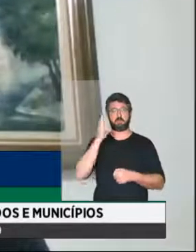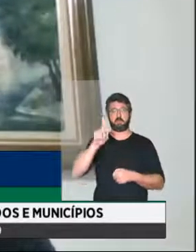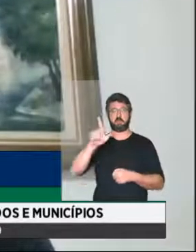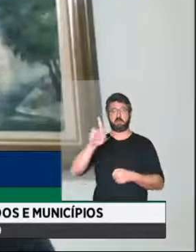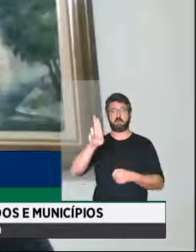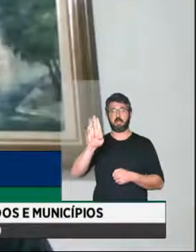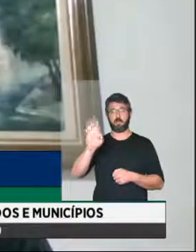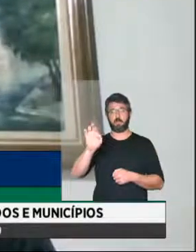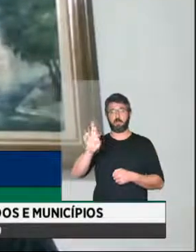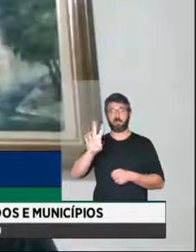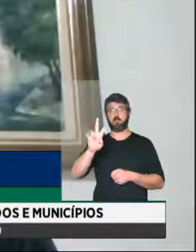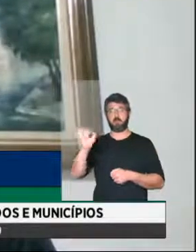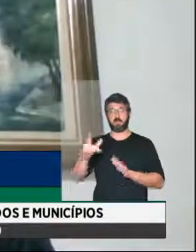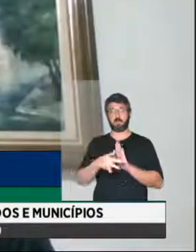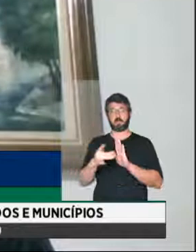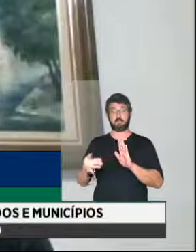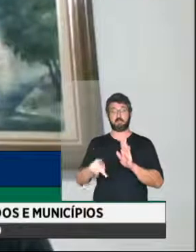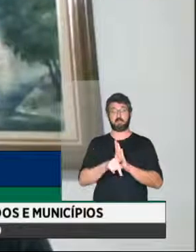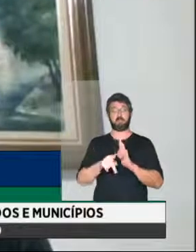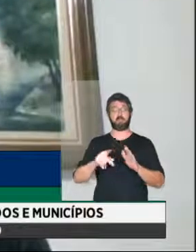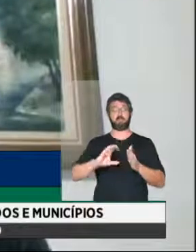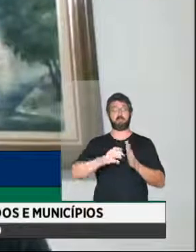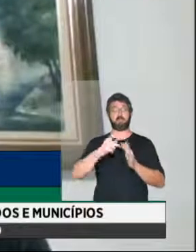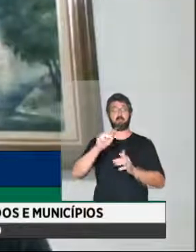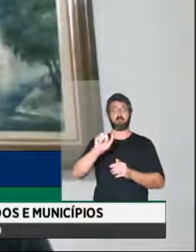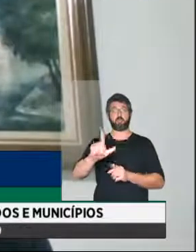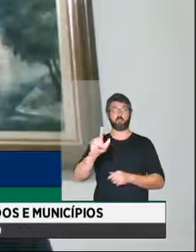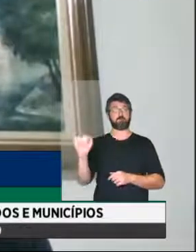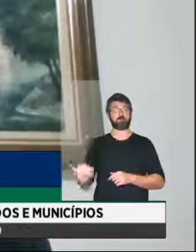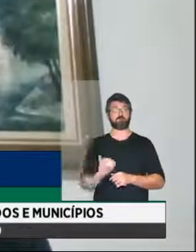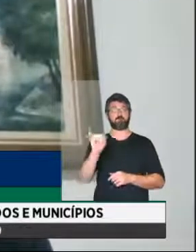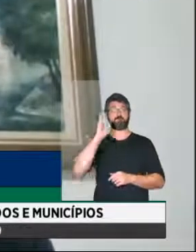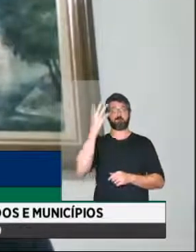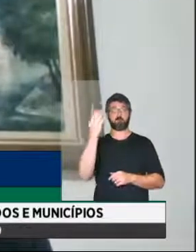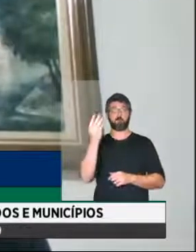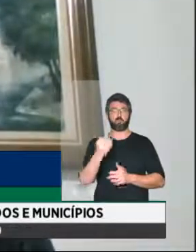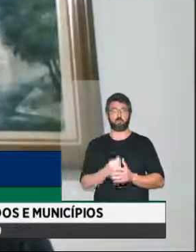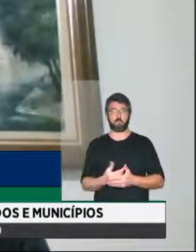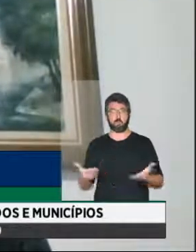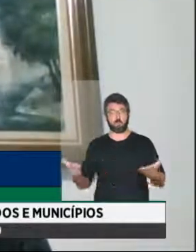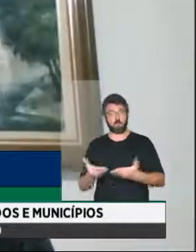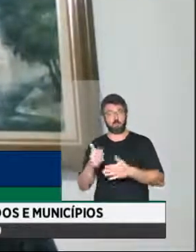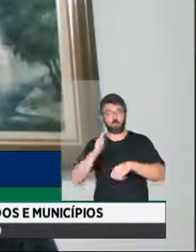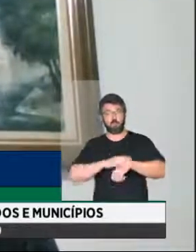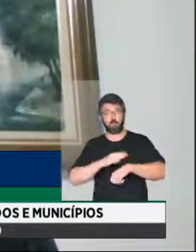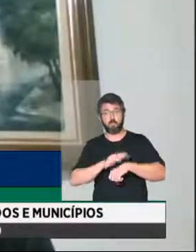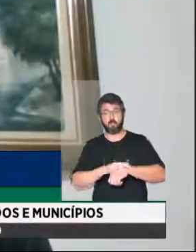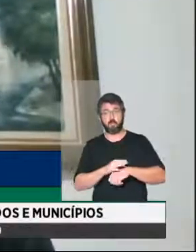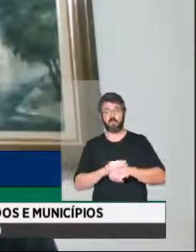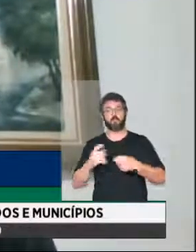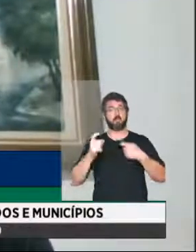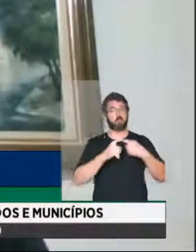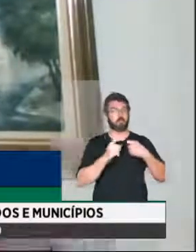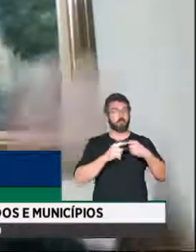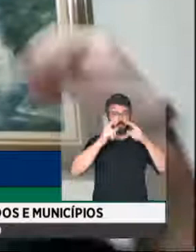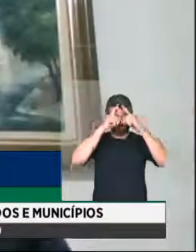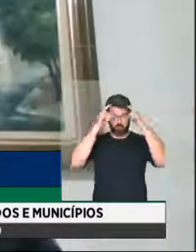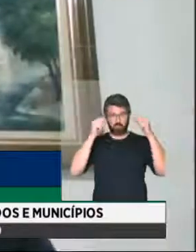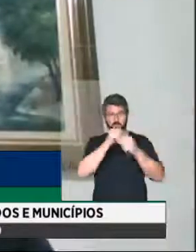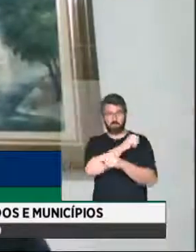que deverá ser um destaque do PSOL, é de fundamental importância que, nesse momento, médicos,